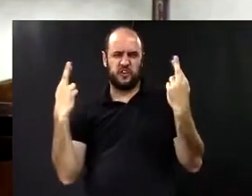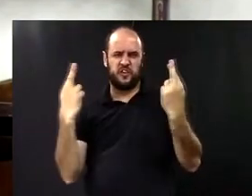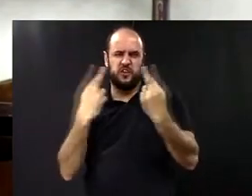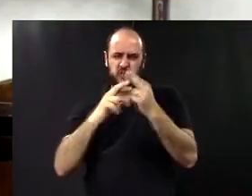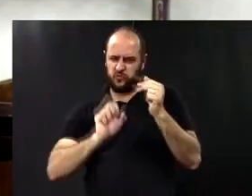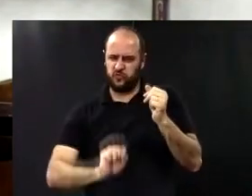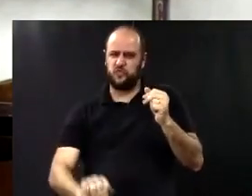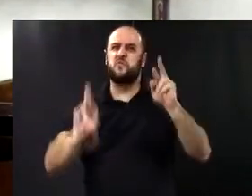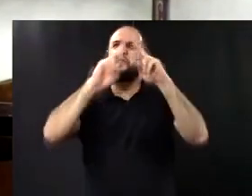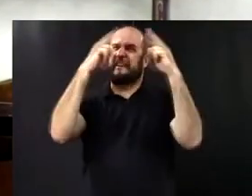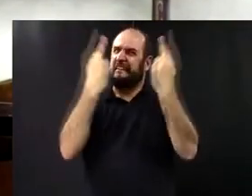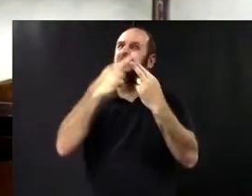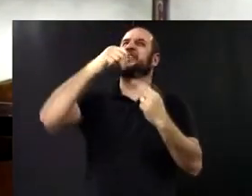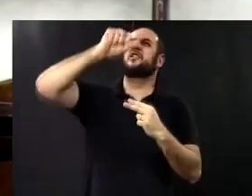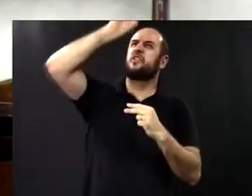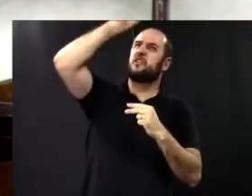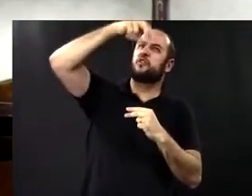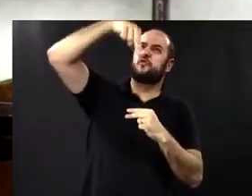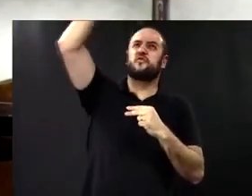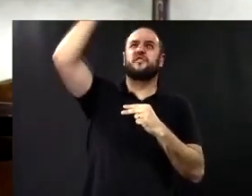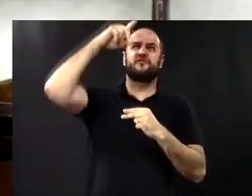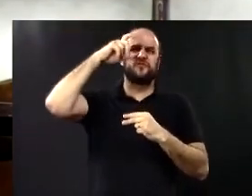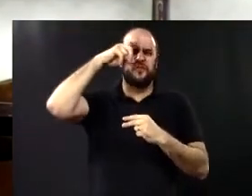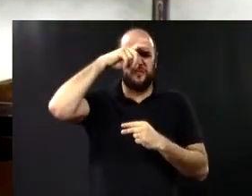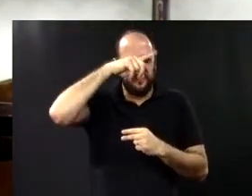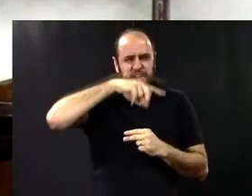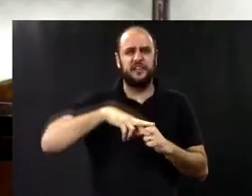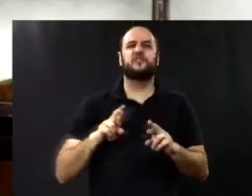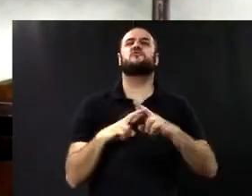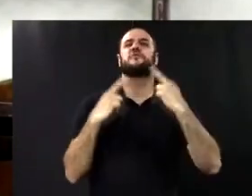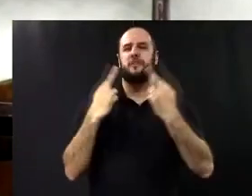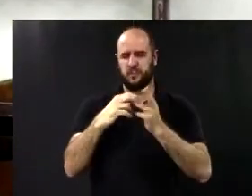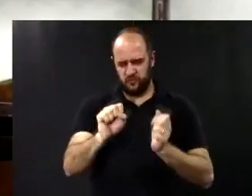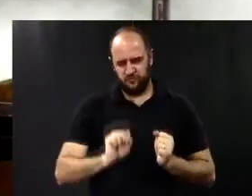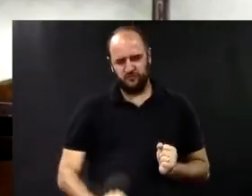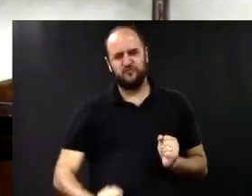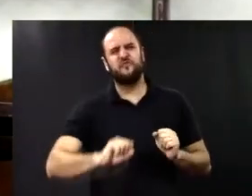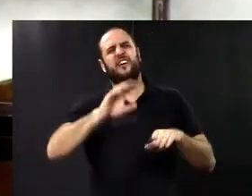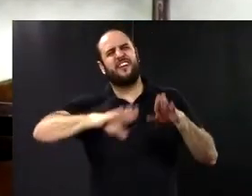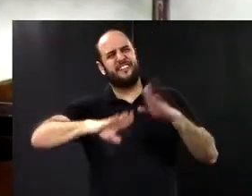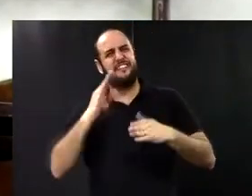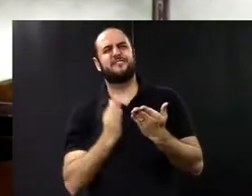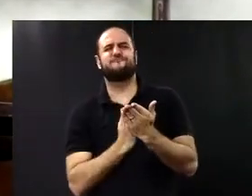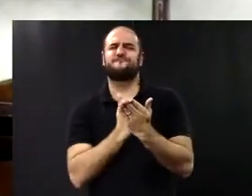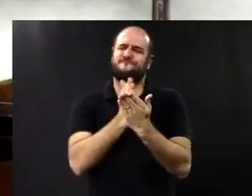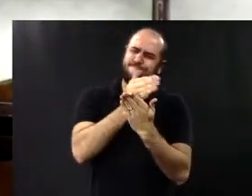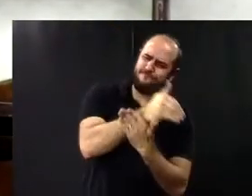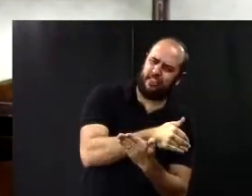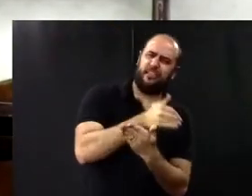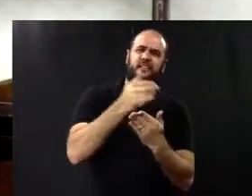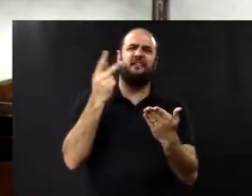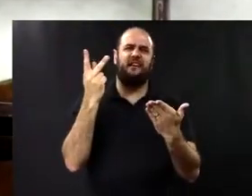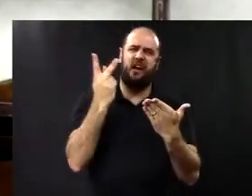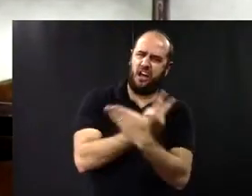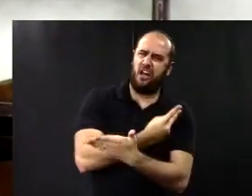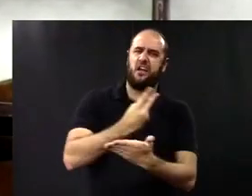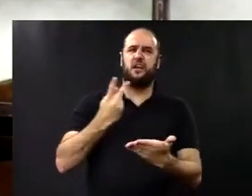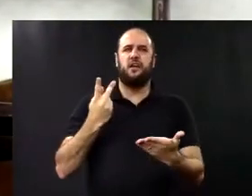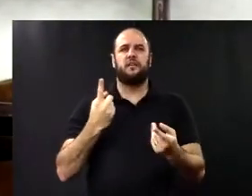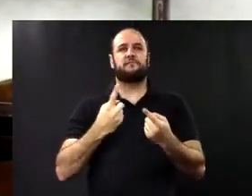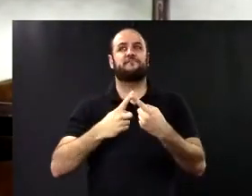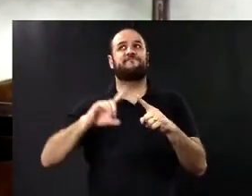difícil, o reino do sul, muitas das vezes também fazendo o que era errado diante do Senhor, e